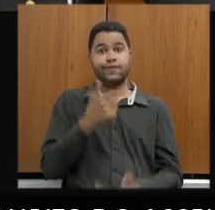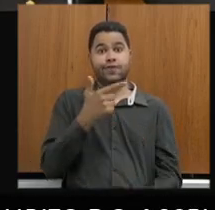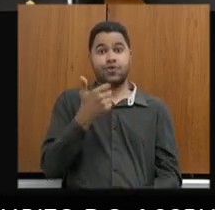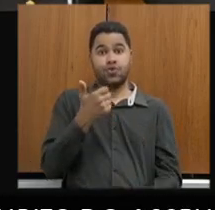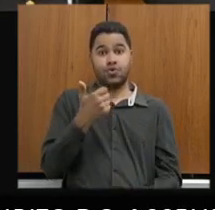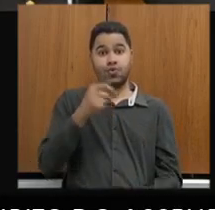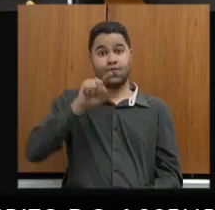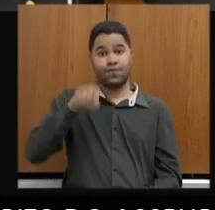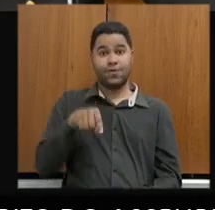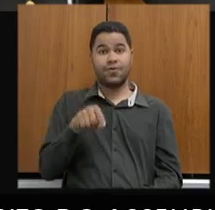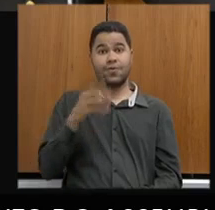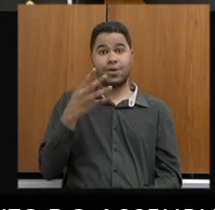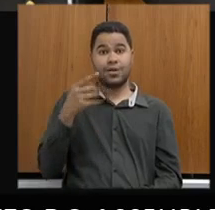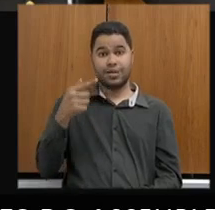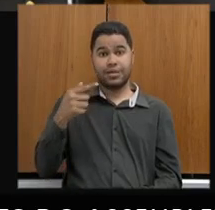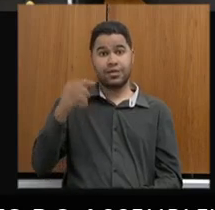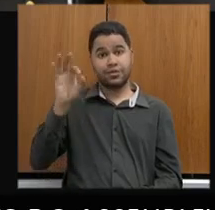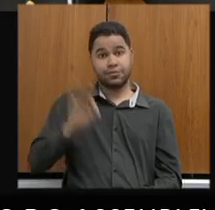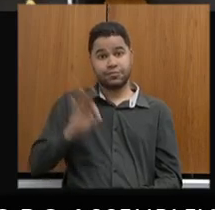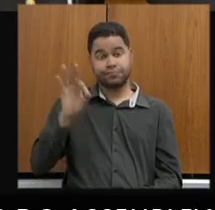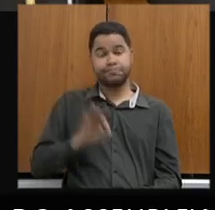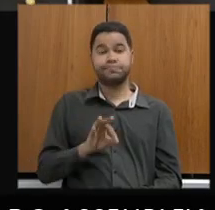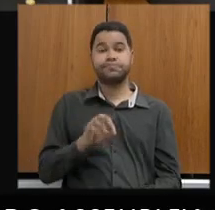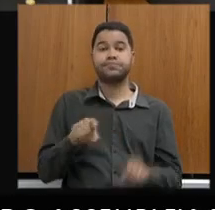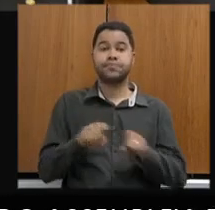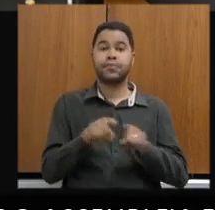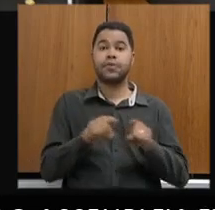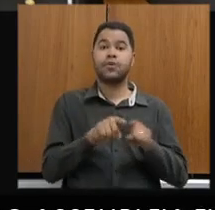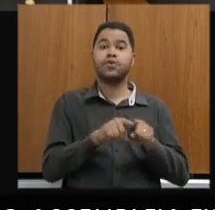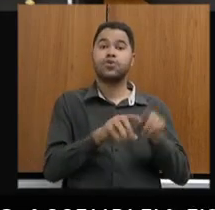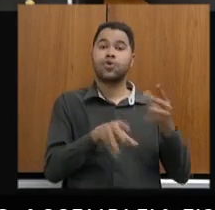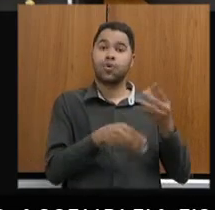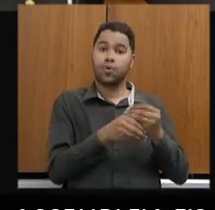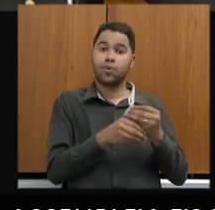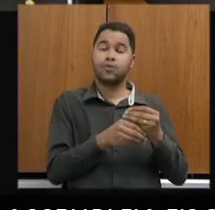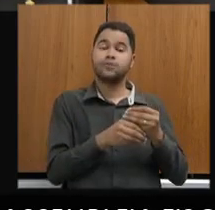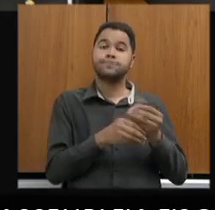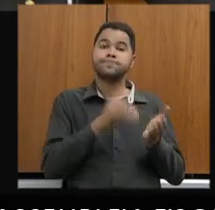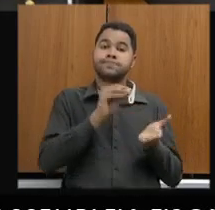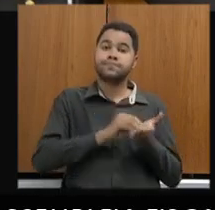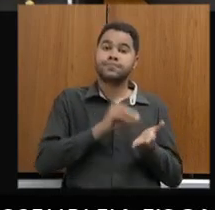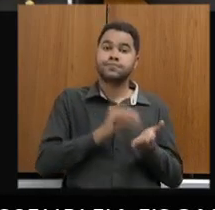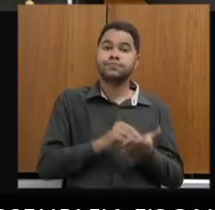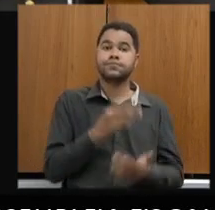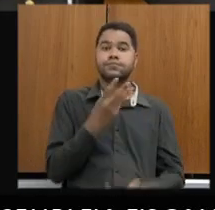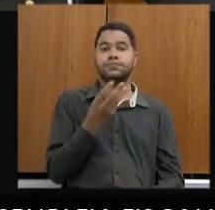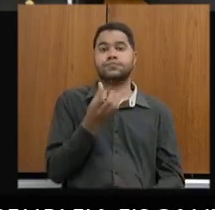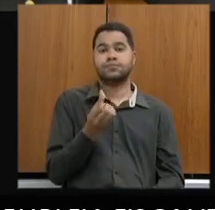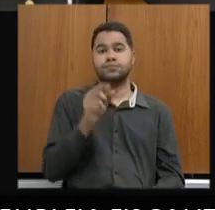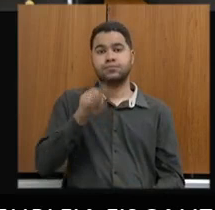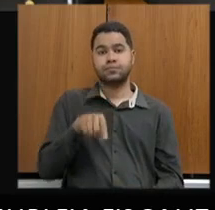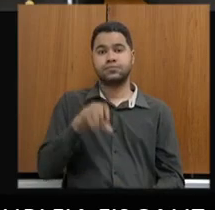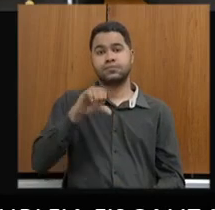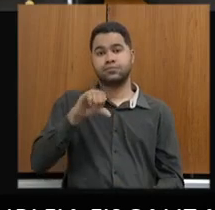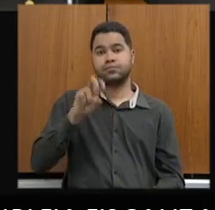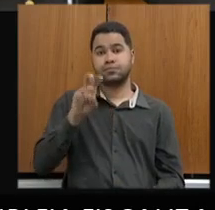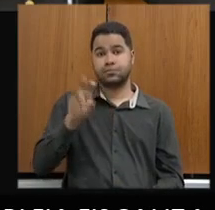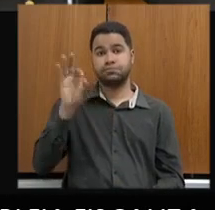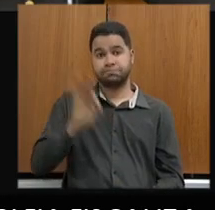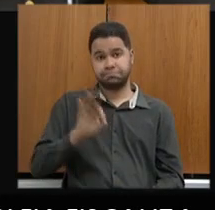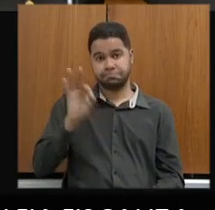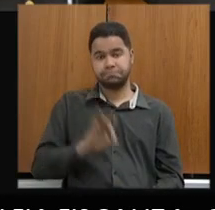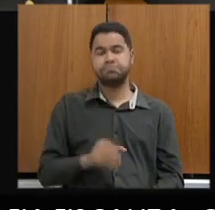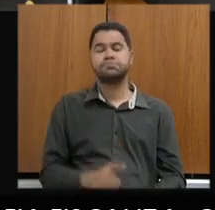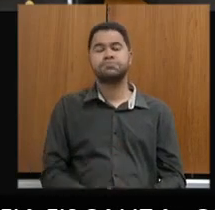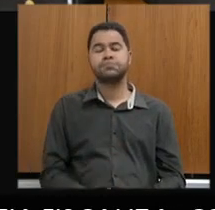e 1,47 por cento de Oficiais complementares nós temos um déficit de 36,90 e cinco